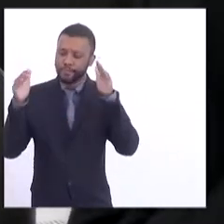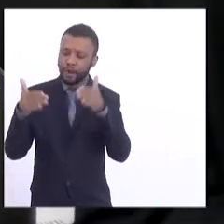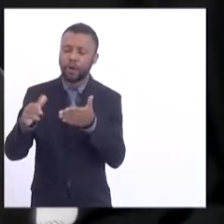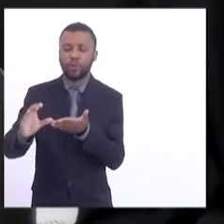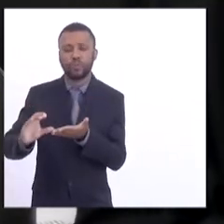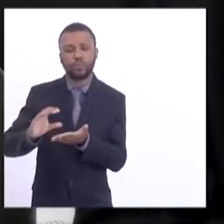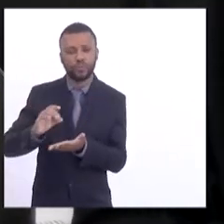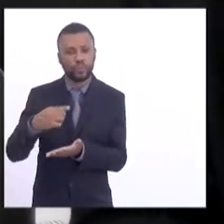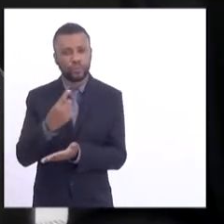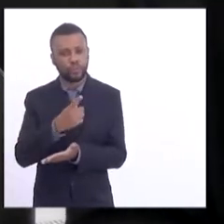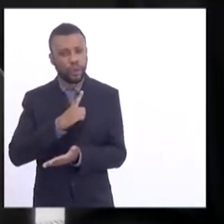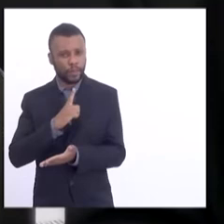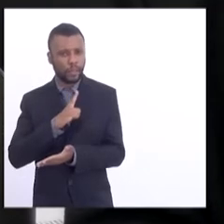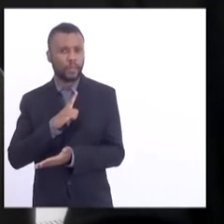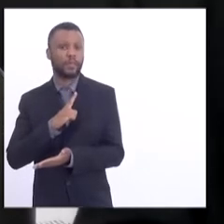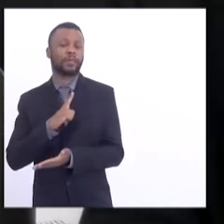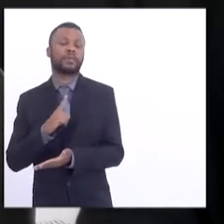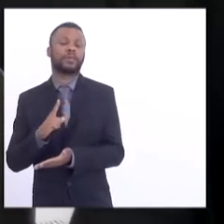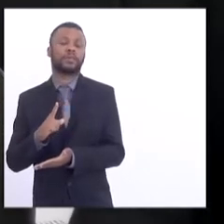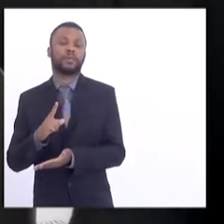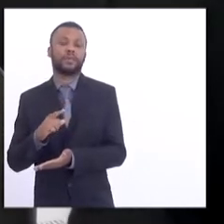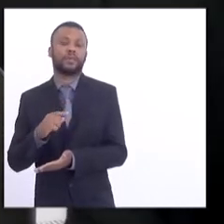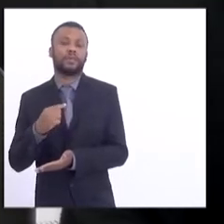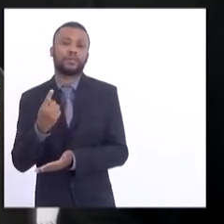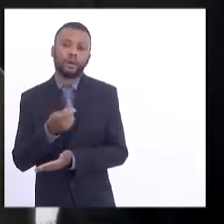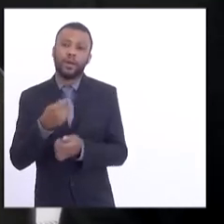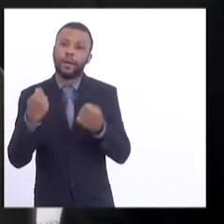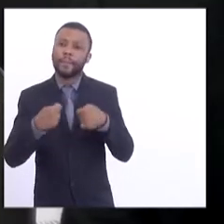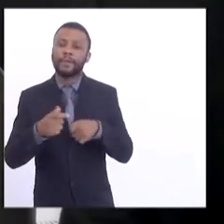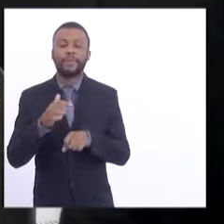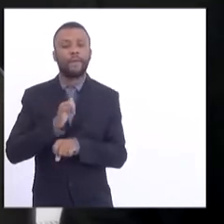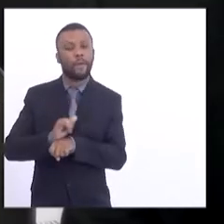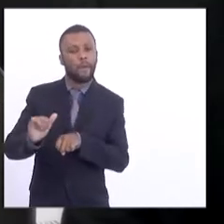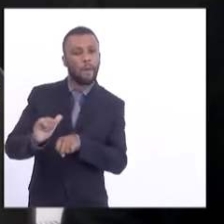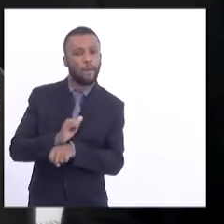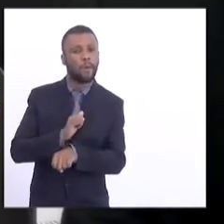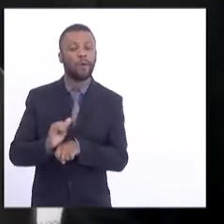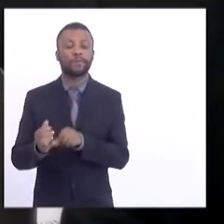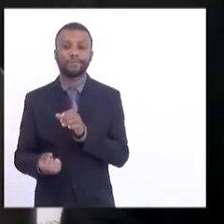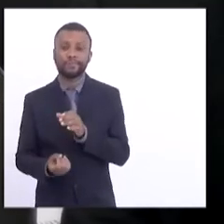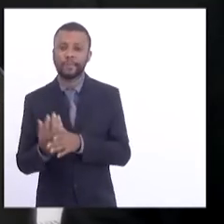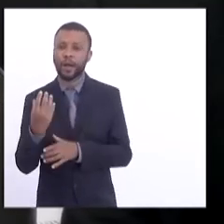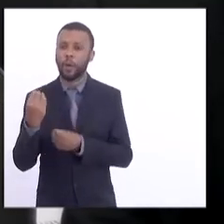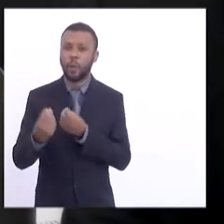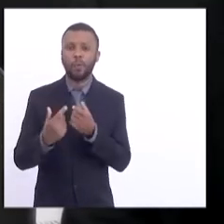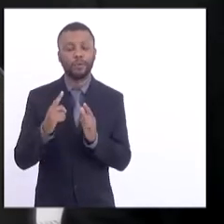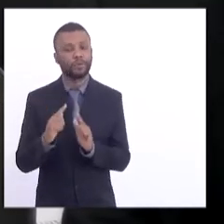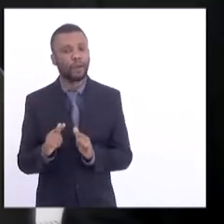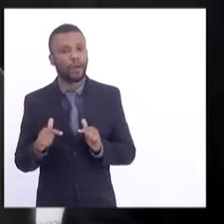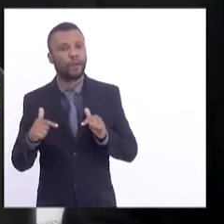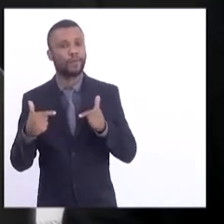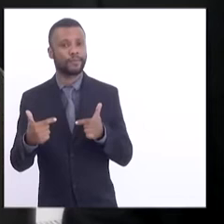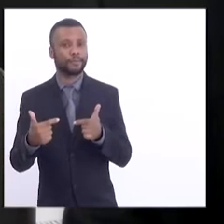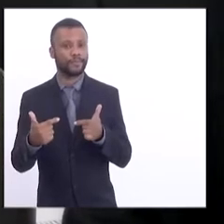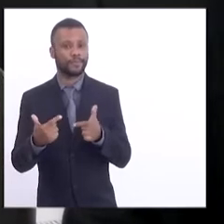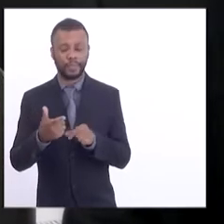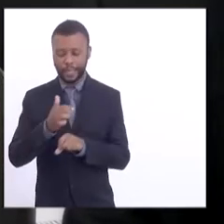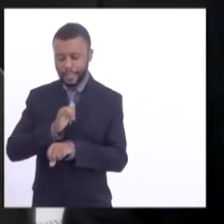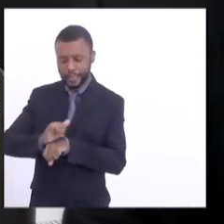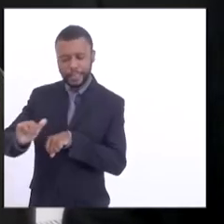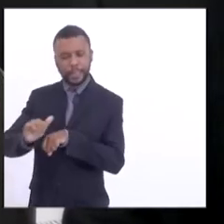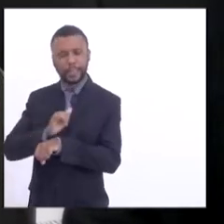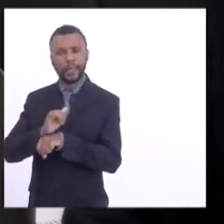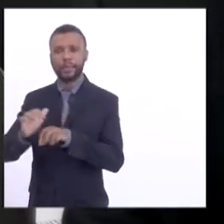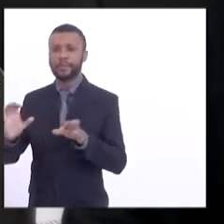dos fomos Digamos que estabeleceu uma estratégia de atuação e essa estratégia